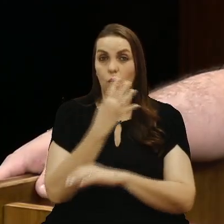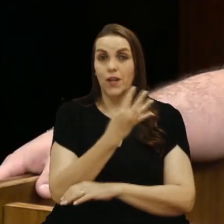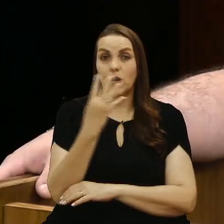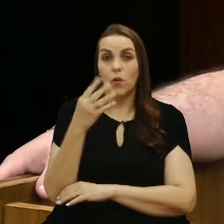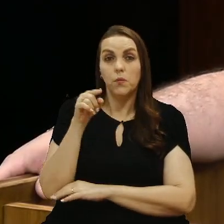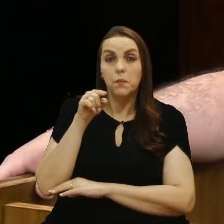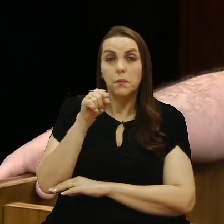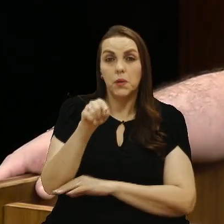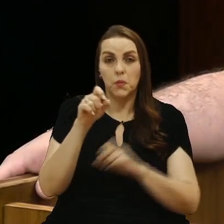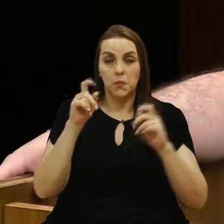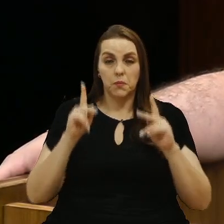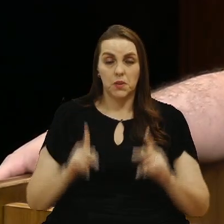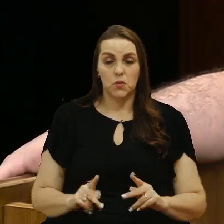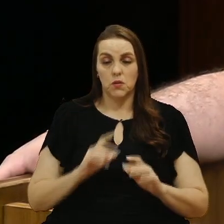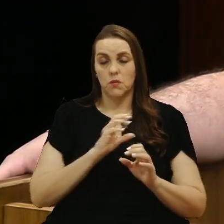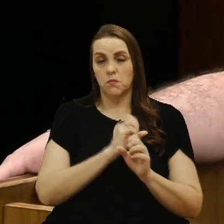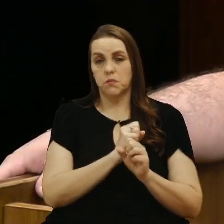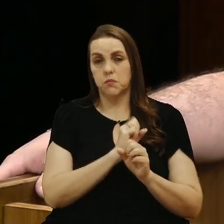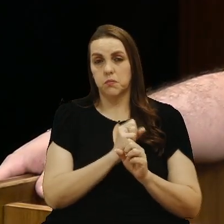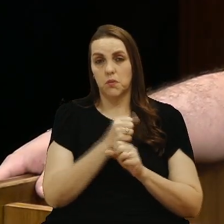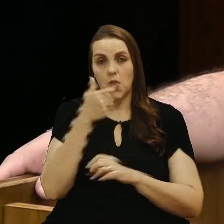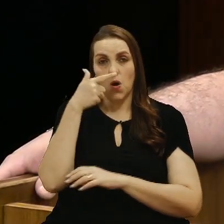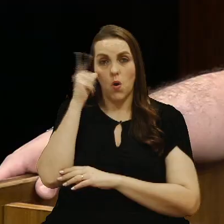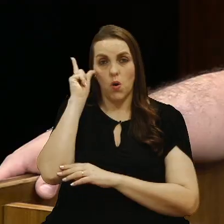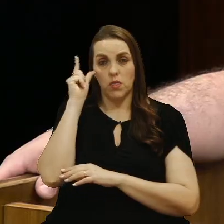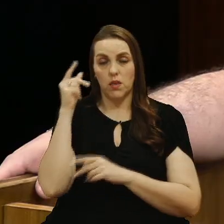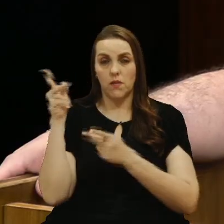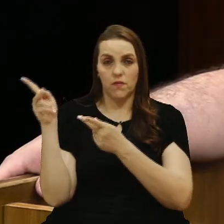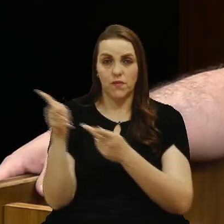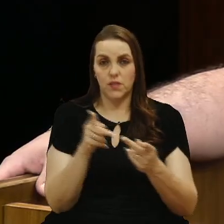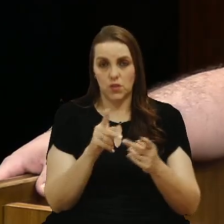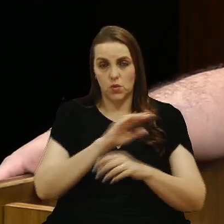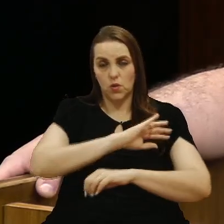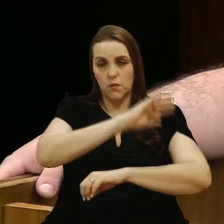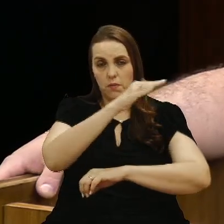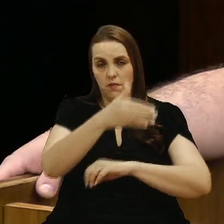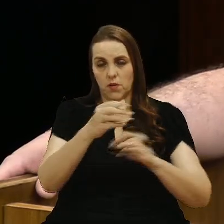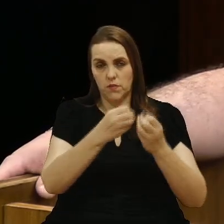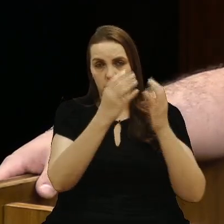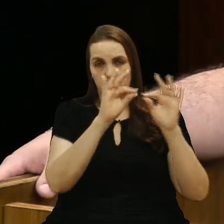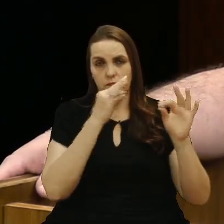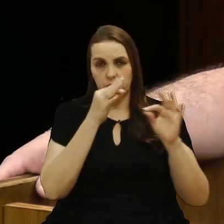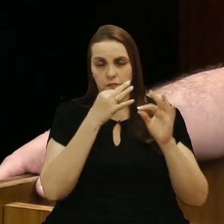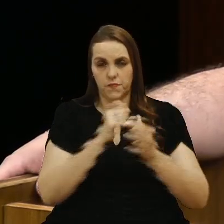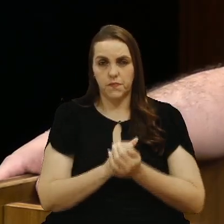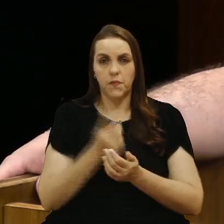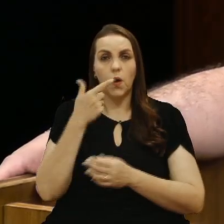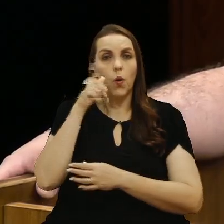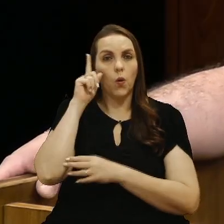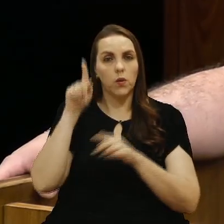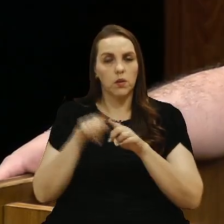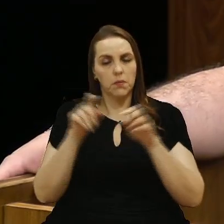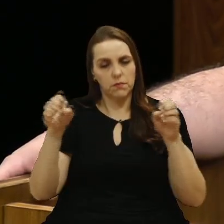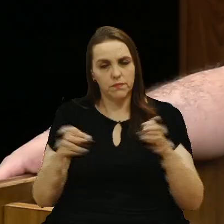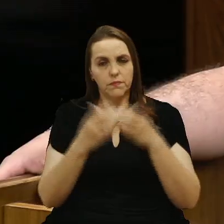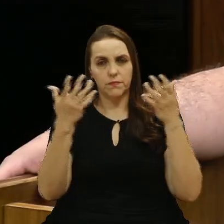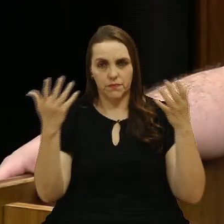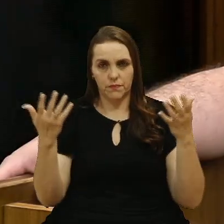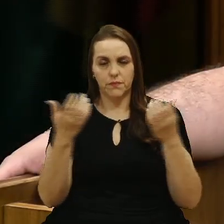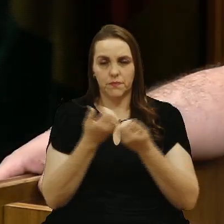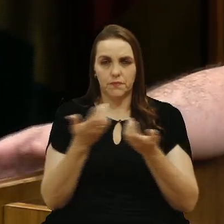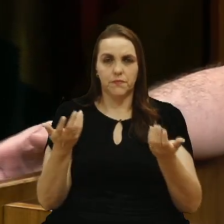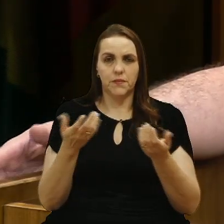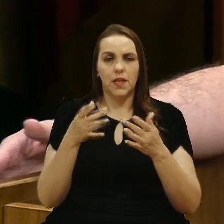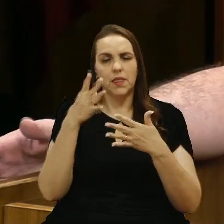pessoas contabilizou somente no dia de ontem. Parabenizar, ontem tivemos uma confraternização até para expor